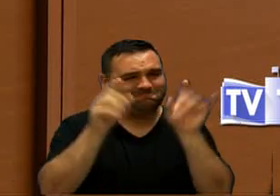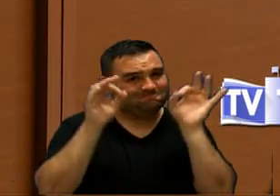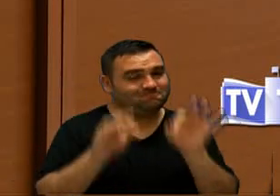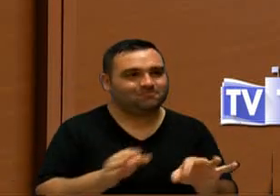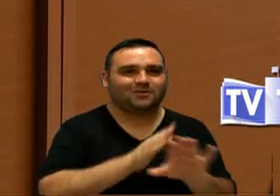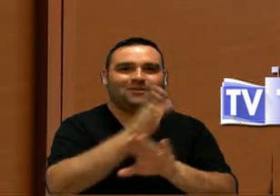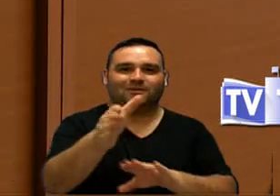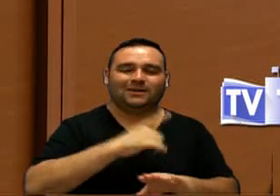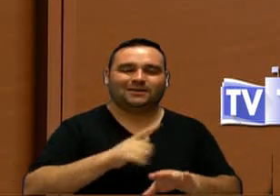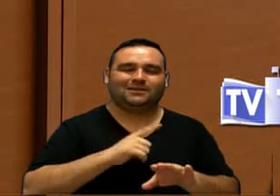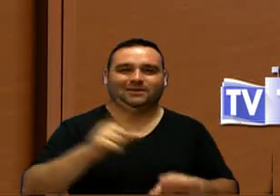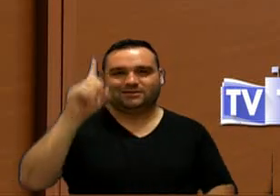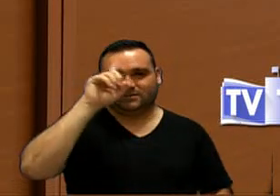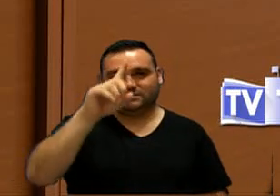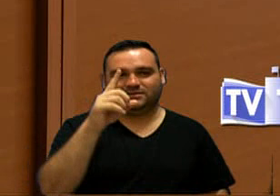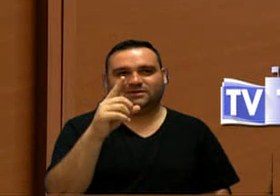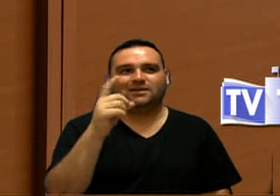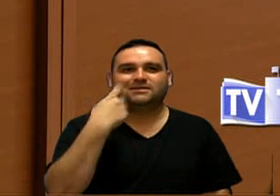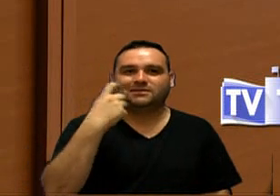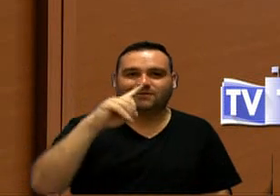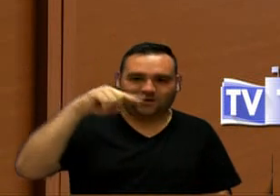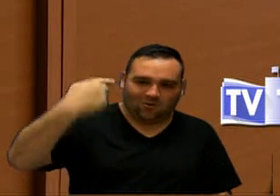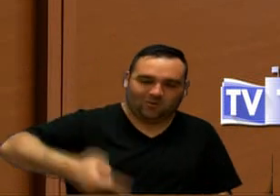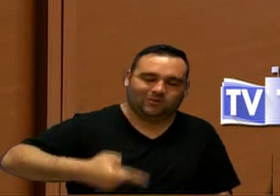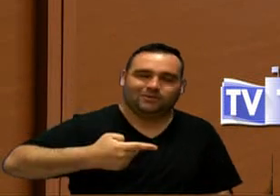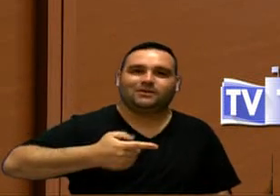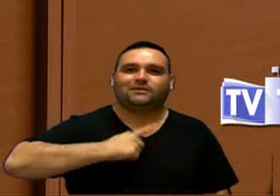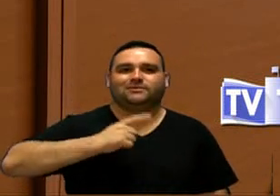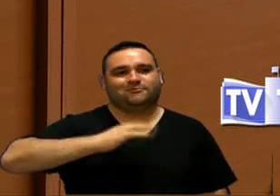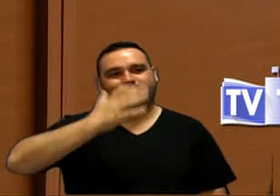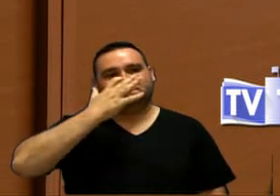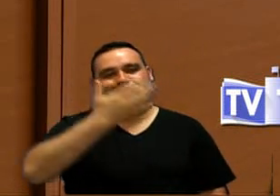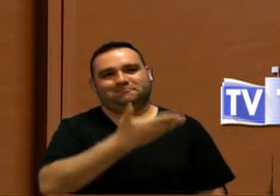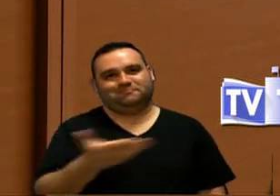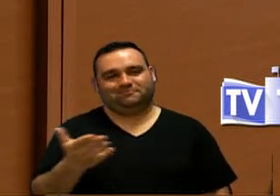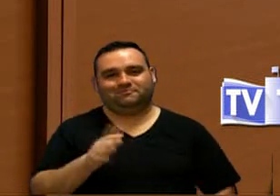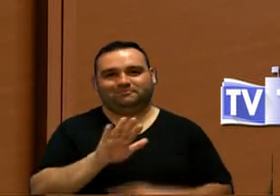lá no dia, na sexta-feira próxima, prestigiando o evento.